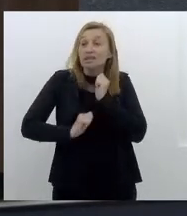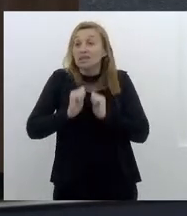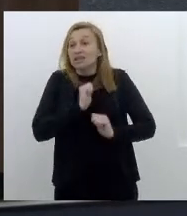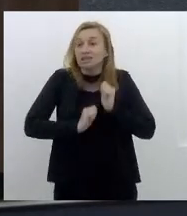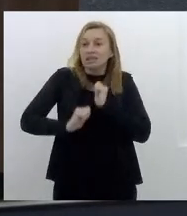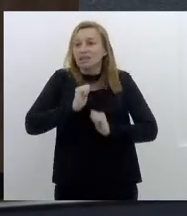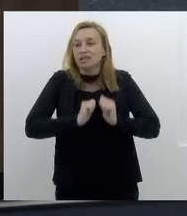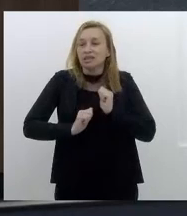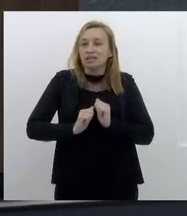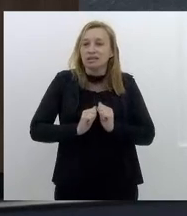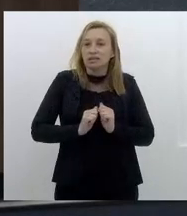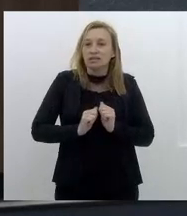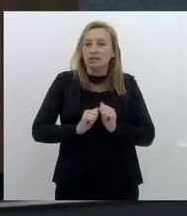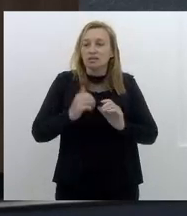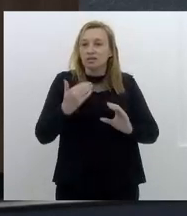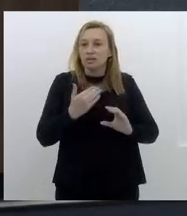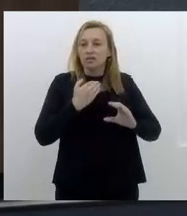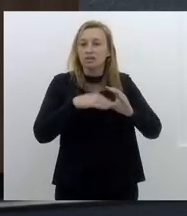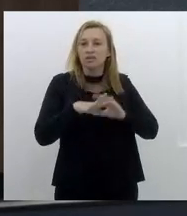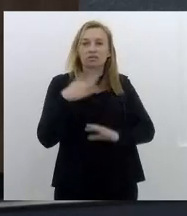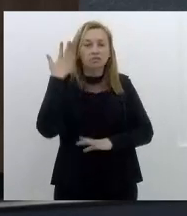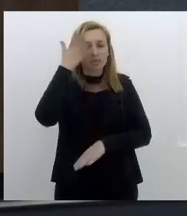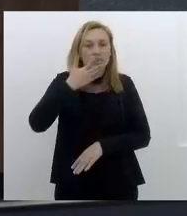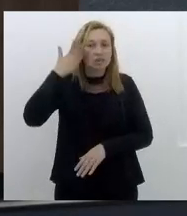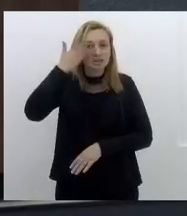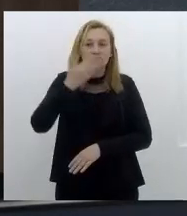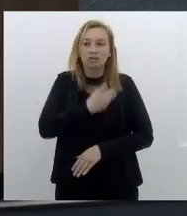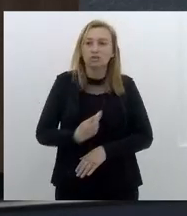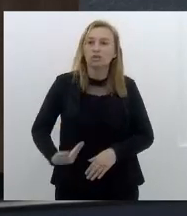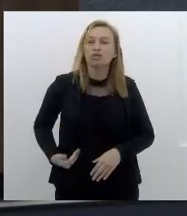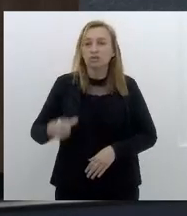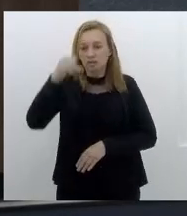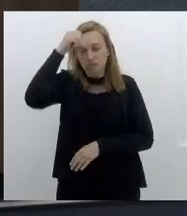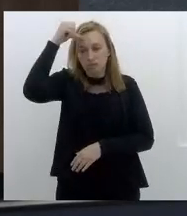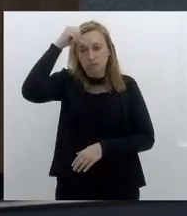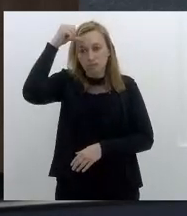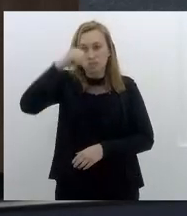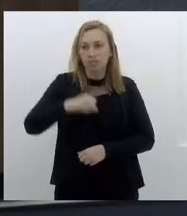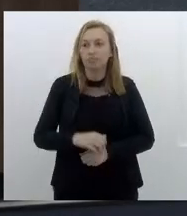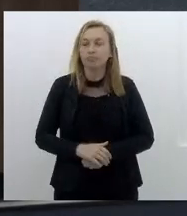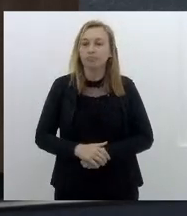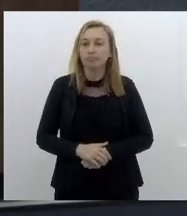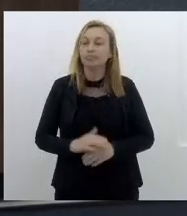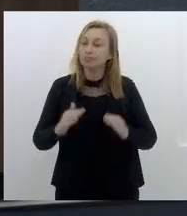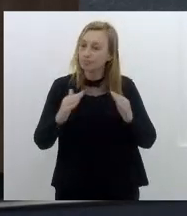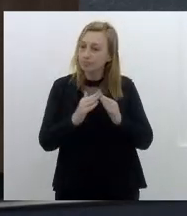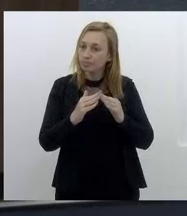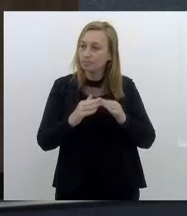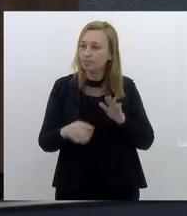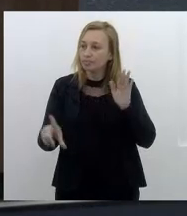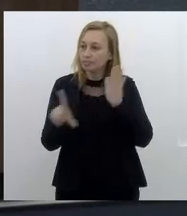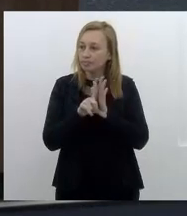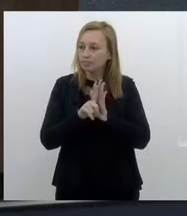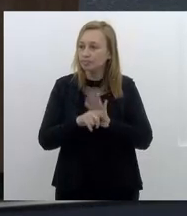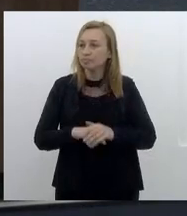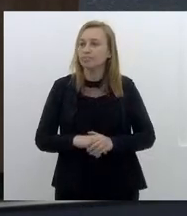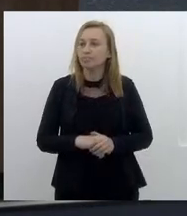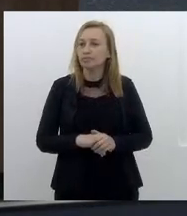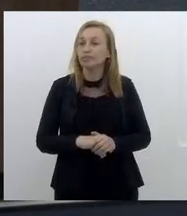ansiosamente pelo envio da mensagem do governador Cláudio Castro para essa casa Legislativa